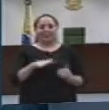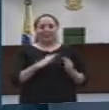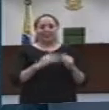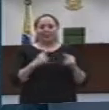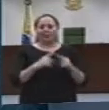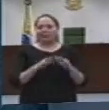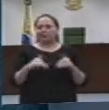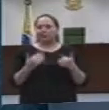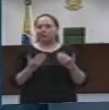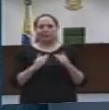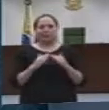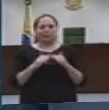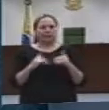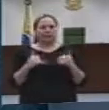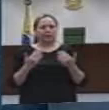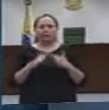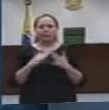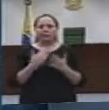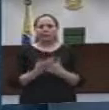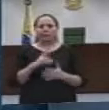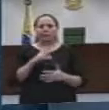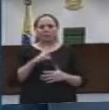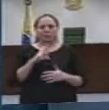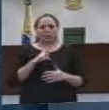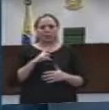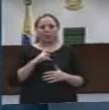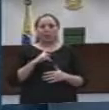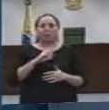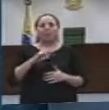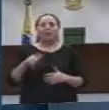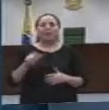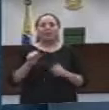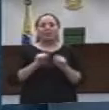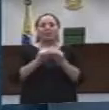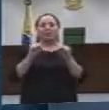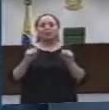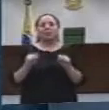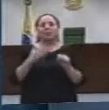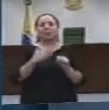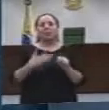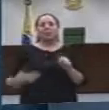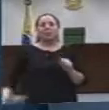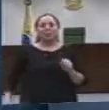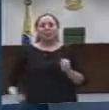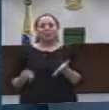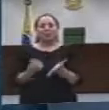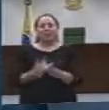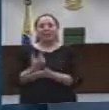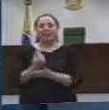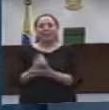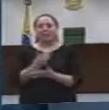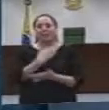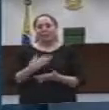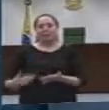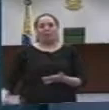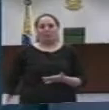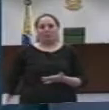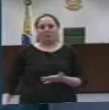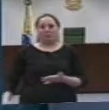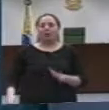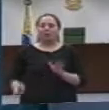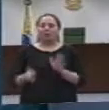nas escolas particulares mas não sistema público financiado pelo dinheiro público dinheiro esse inclusive dos